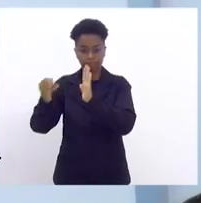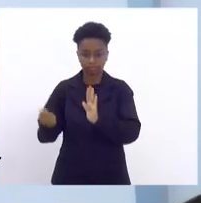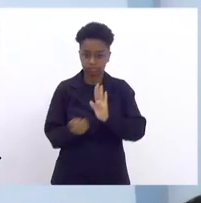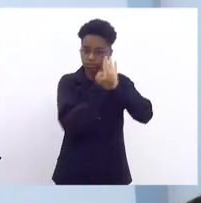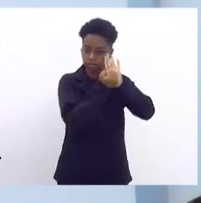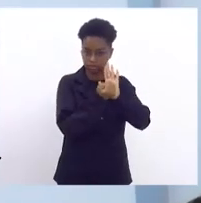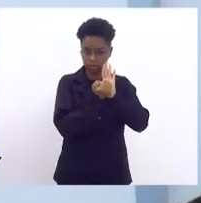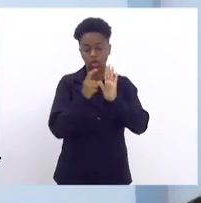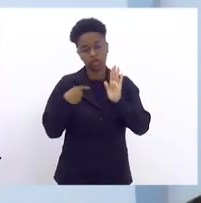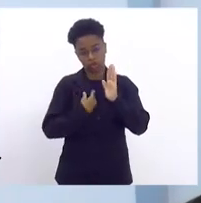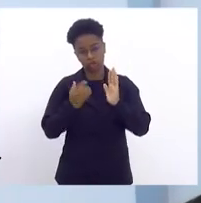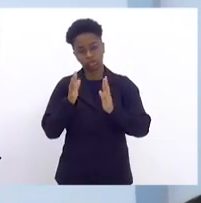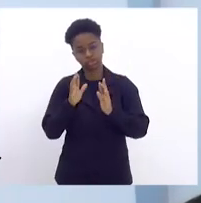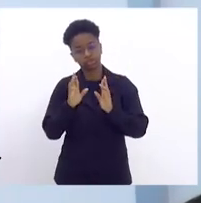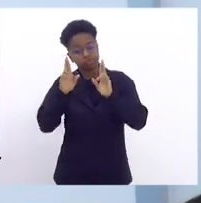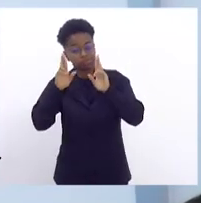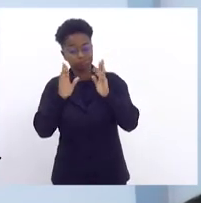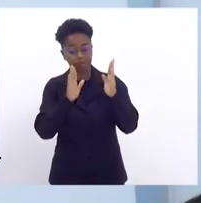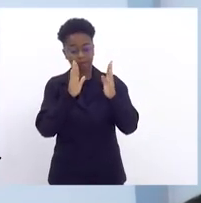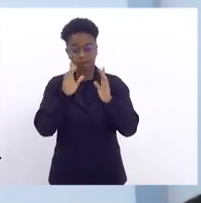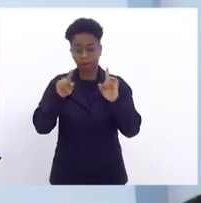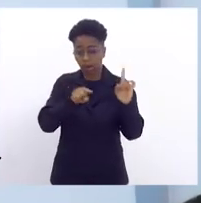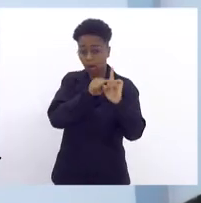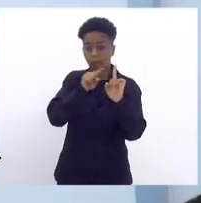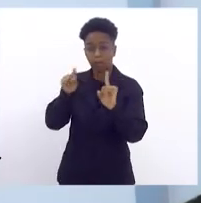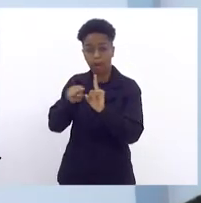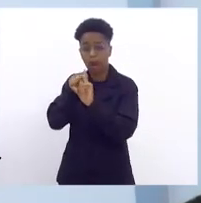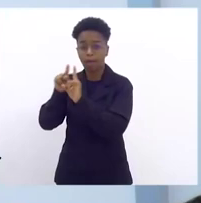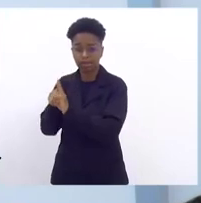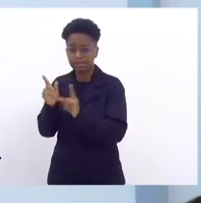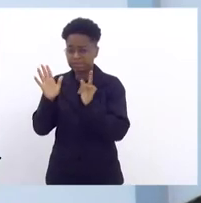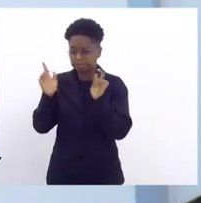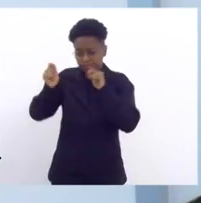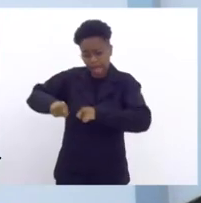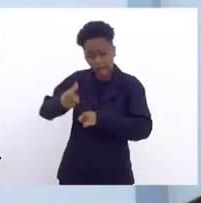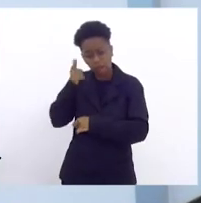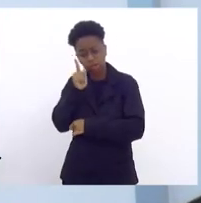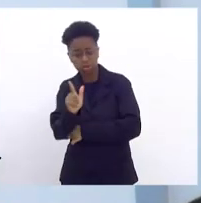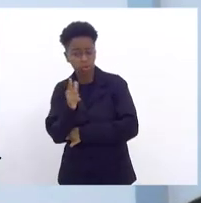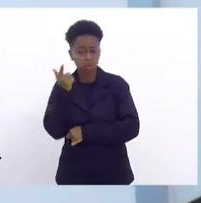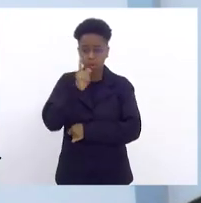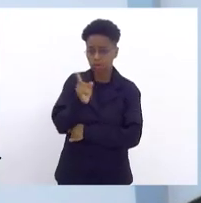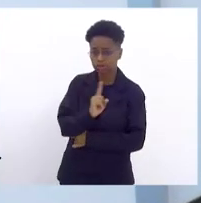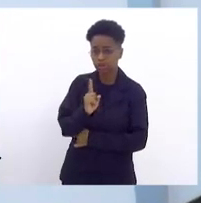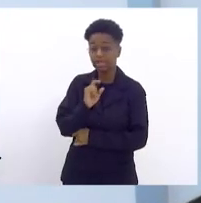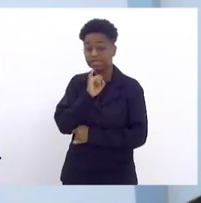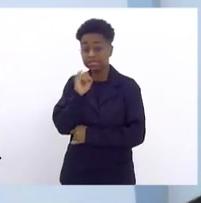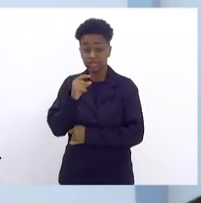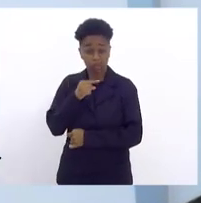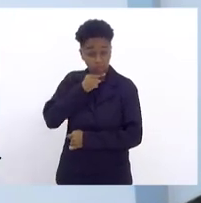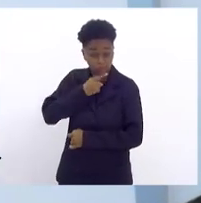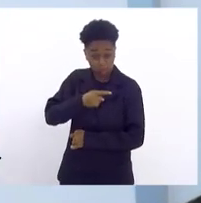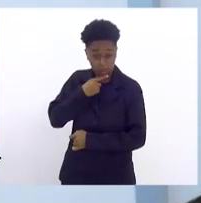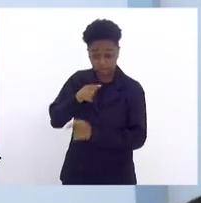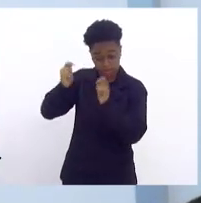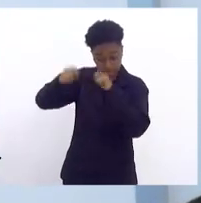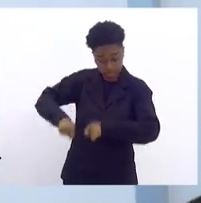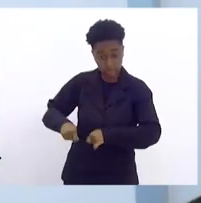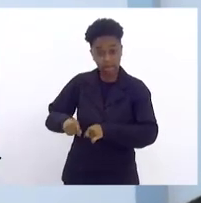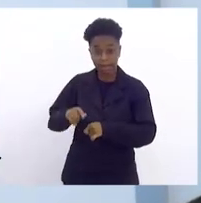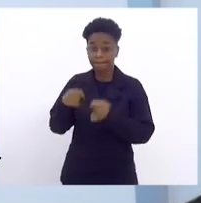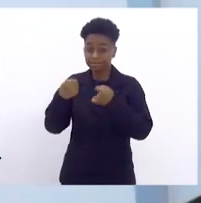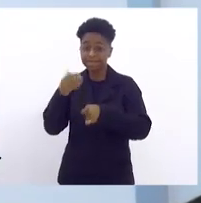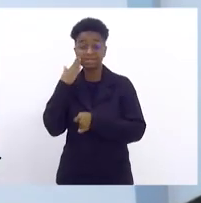dele e nós vamos Observar se aquelas a virilidade já são ou não evidenciadas se aquelas habilidades não são evidenciadas a gente precisa saber